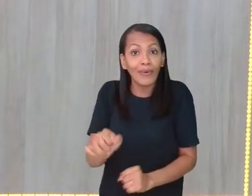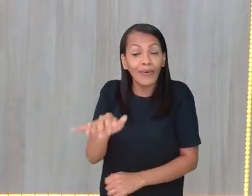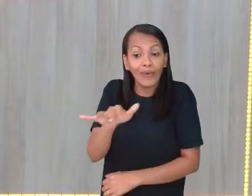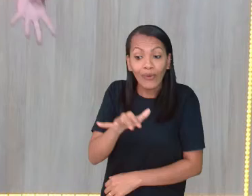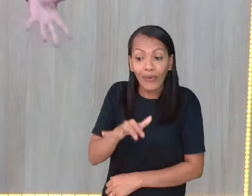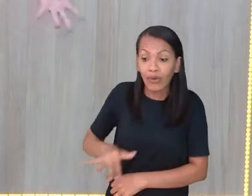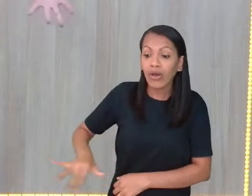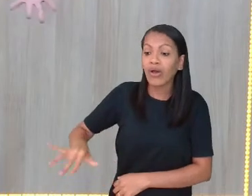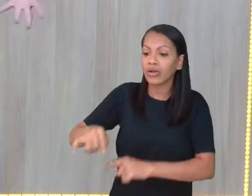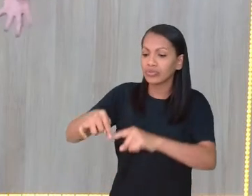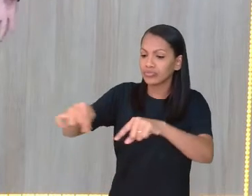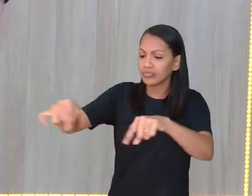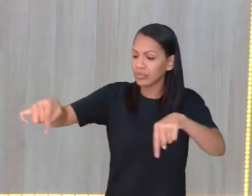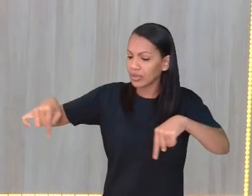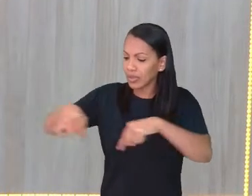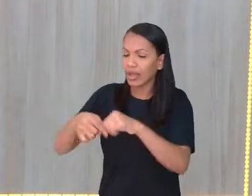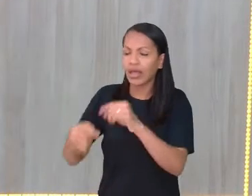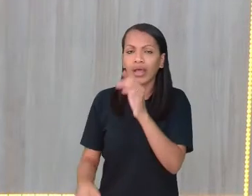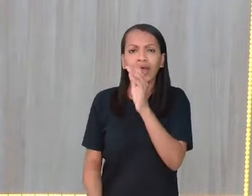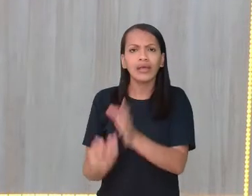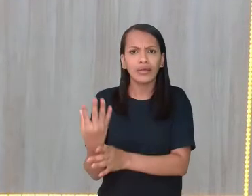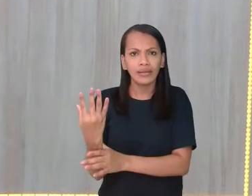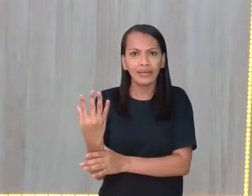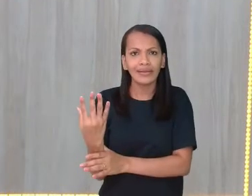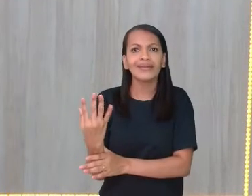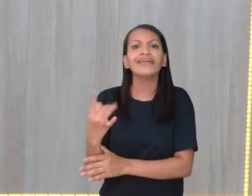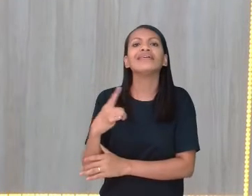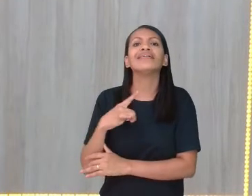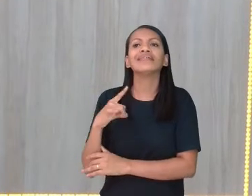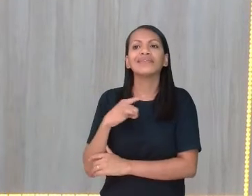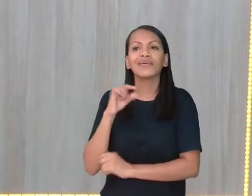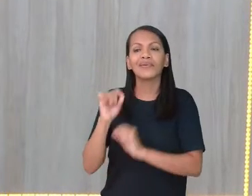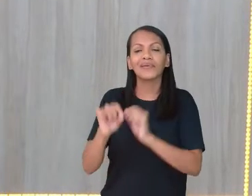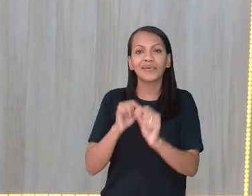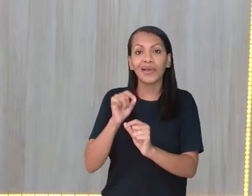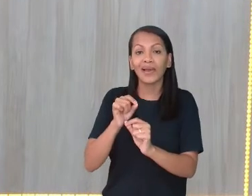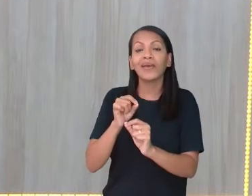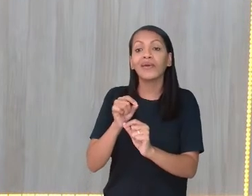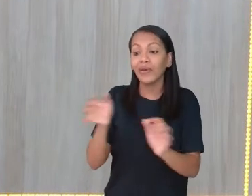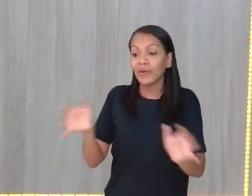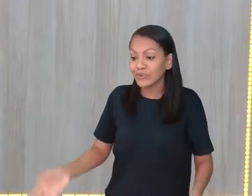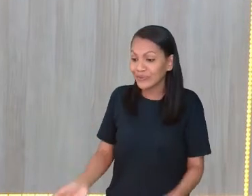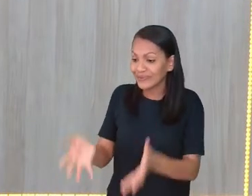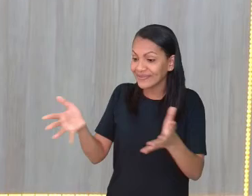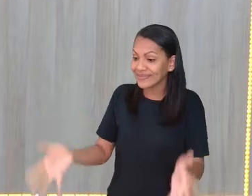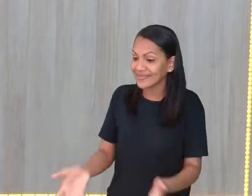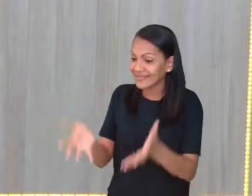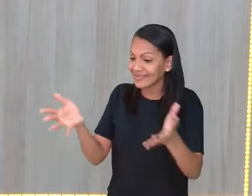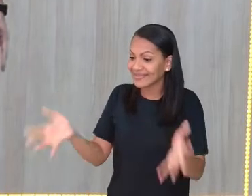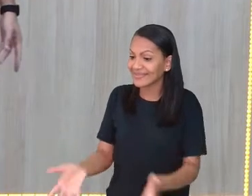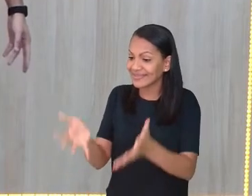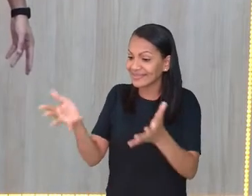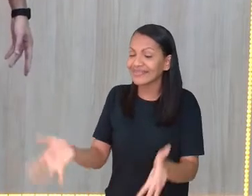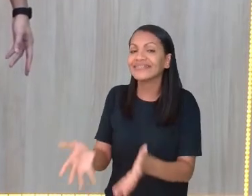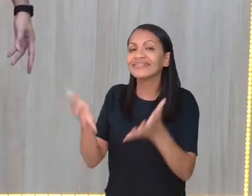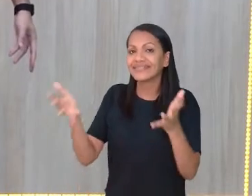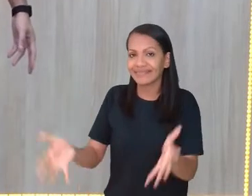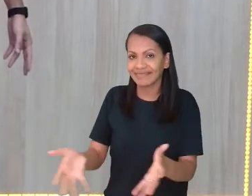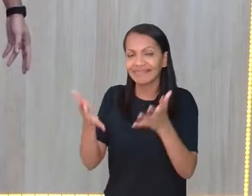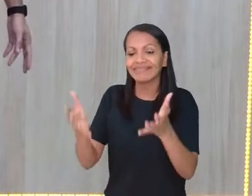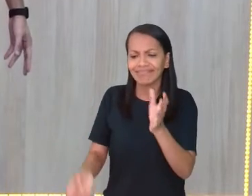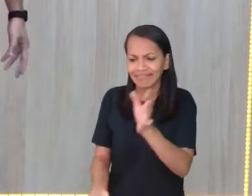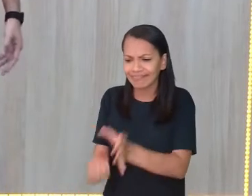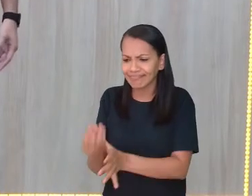espaço que foi criado, vocês terem aí um incentivo à criação de desportos, de